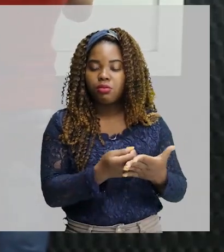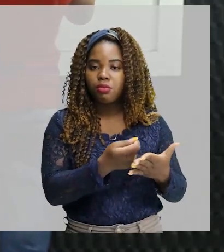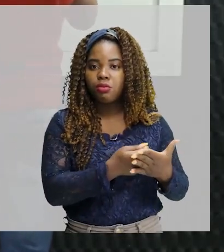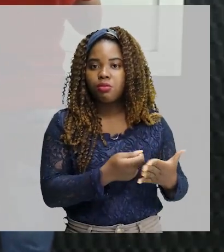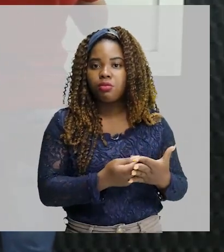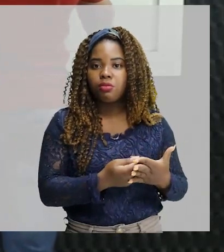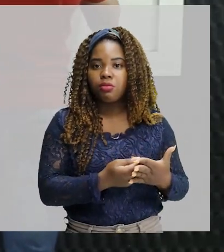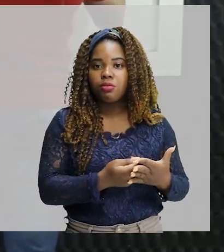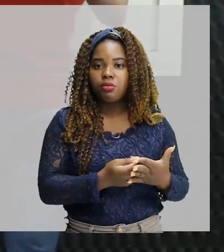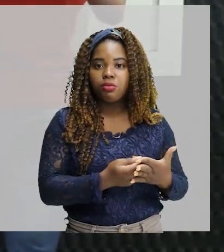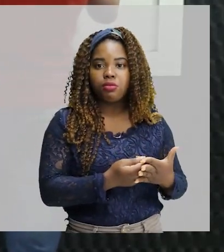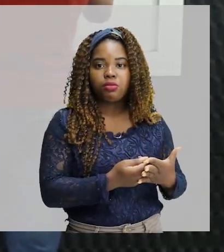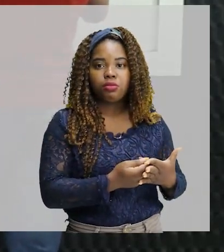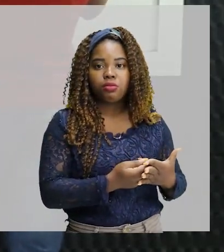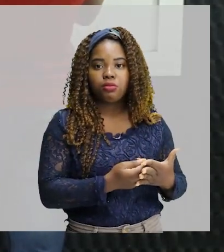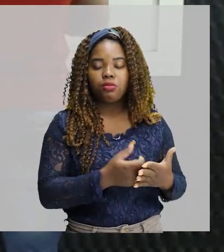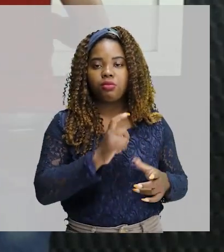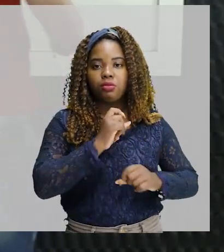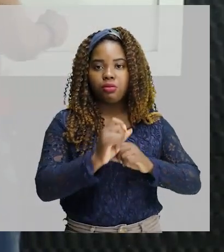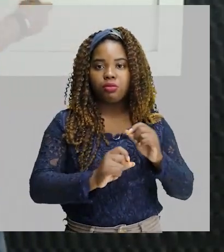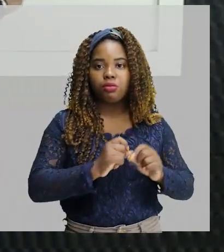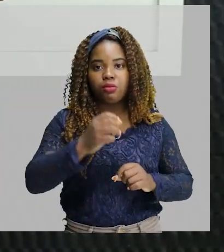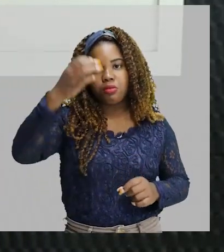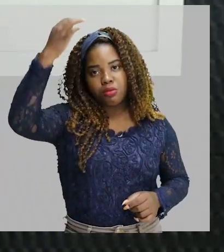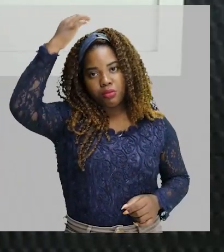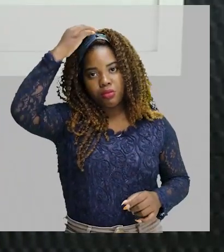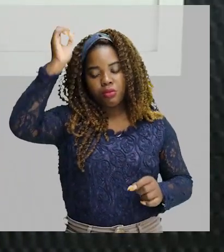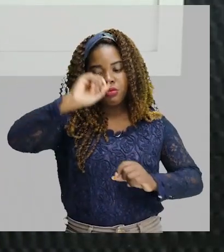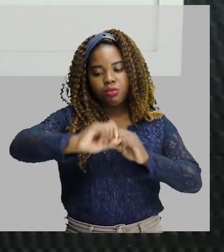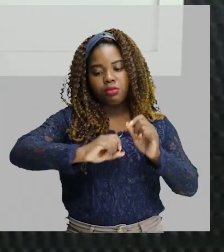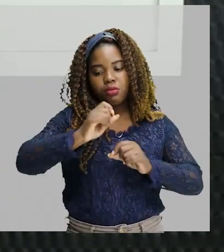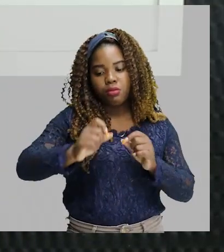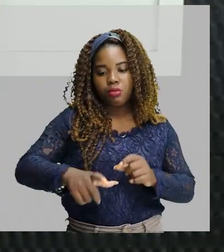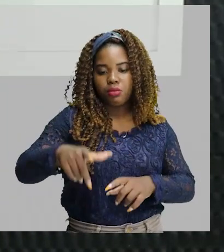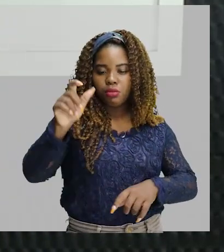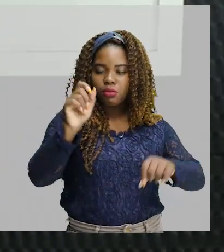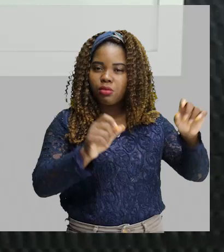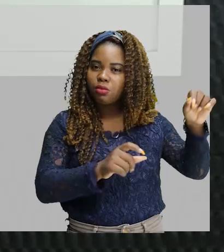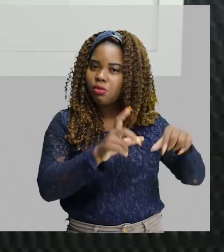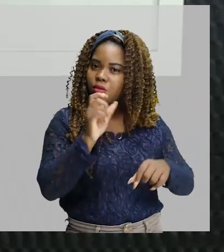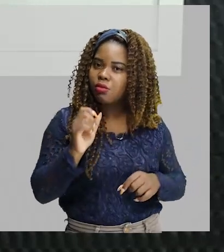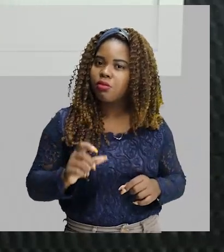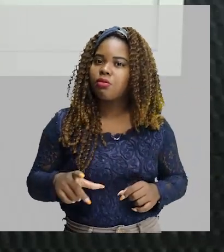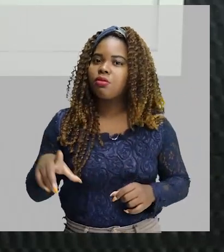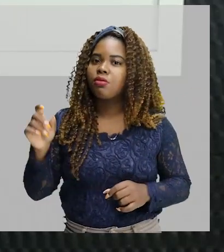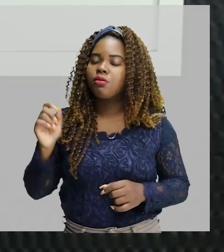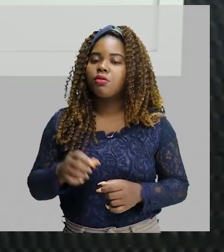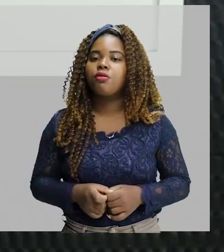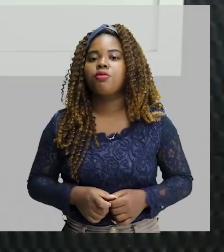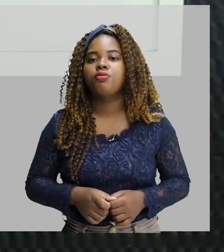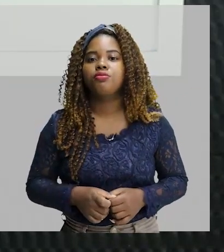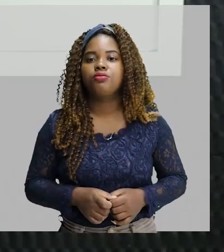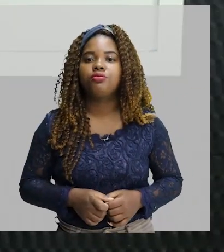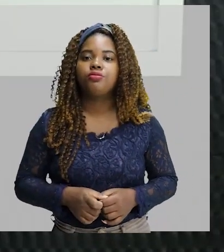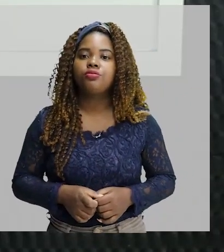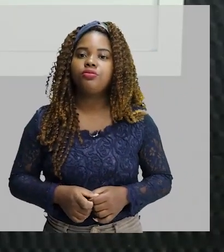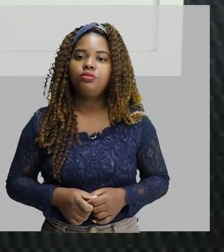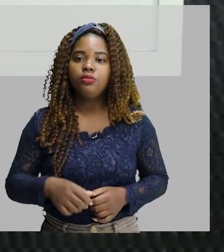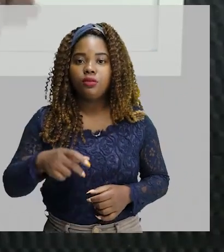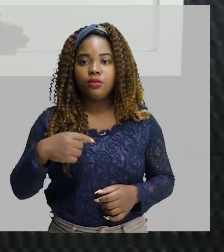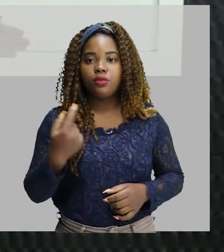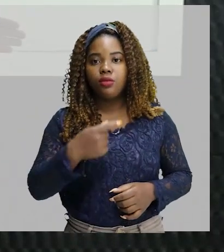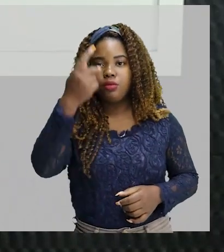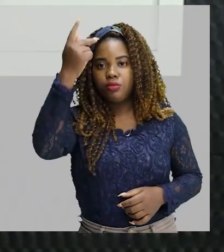a responsabilidade daquilo que fazemos. Nós somos os únicos culpados e só a nós